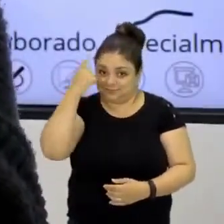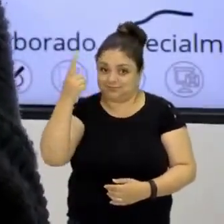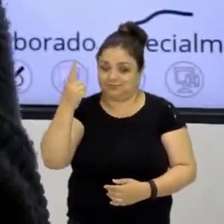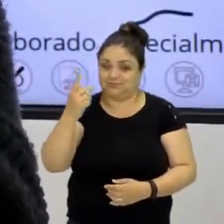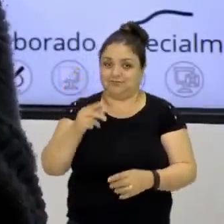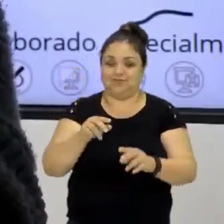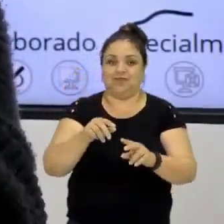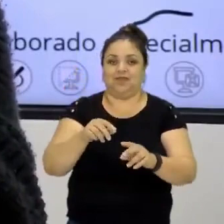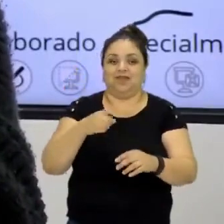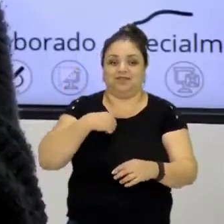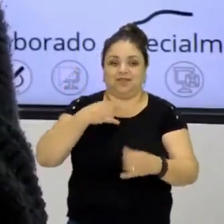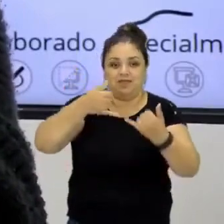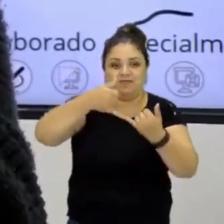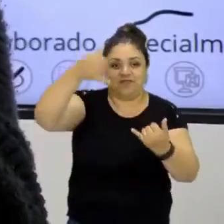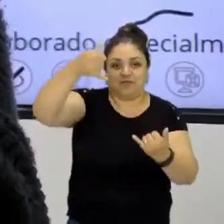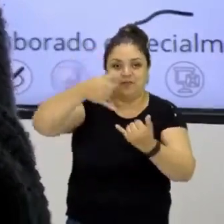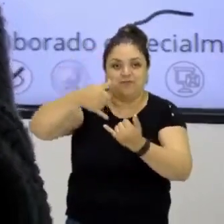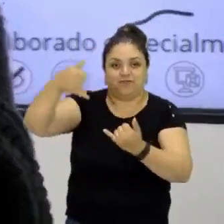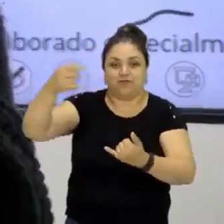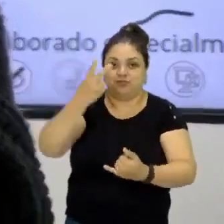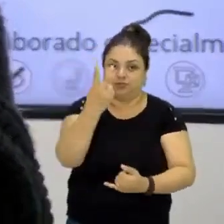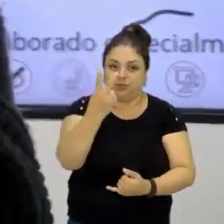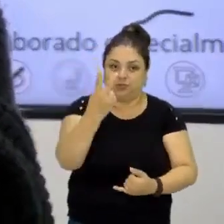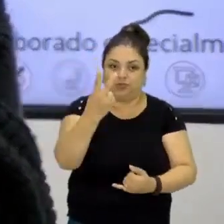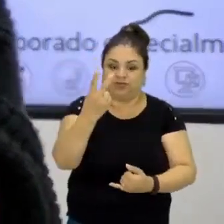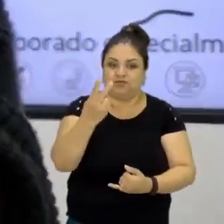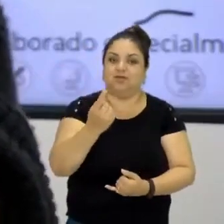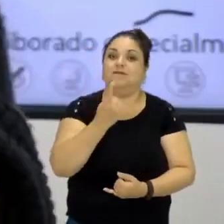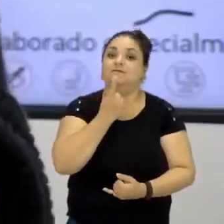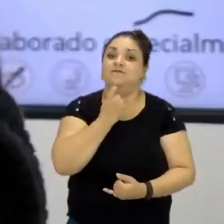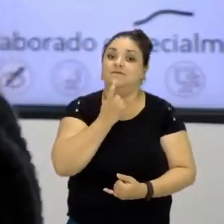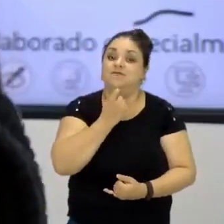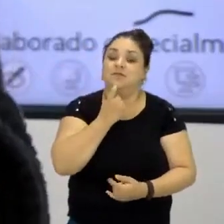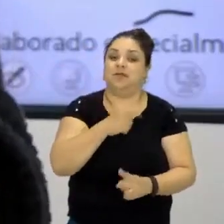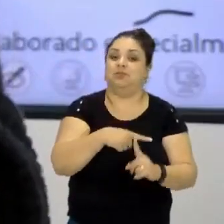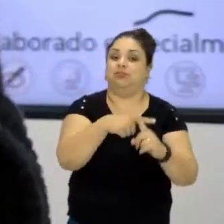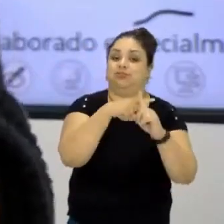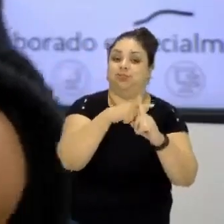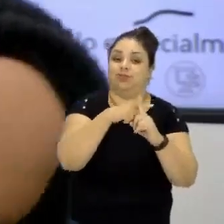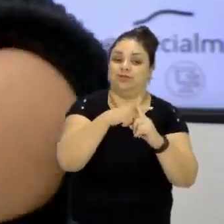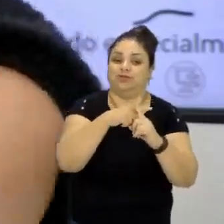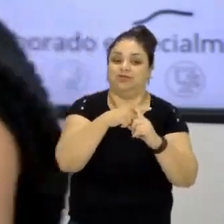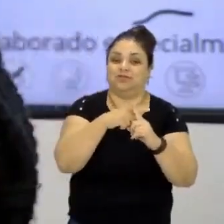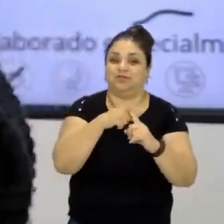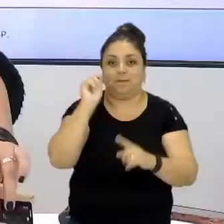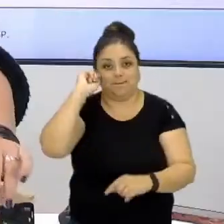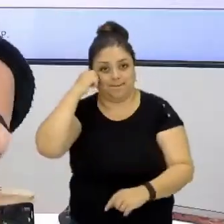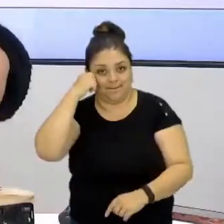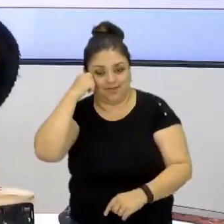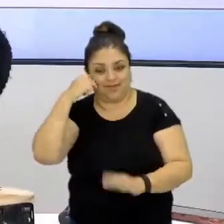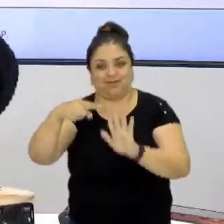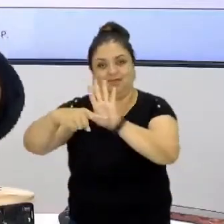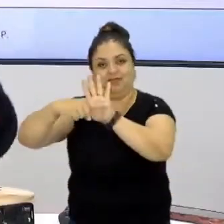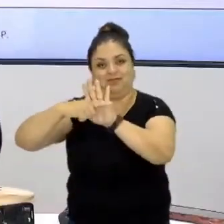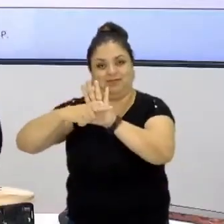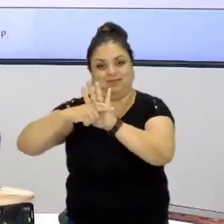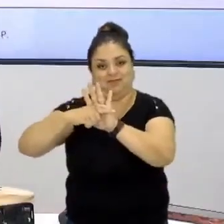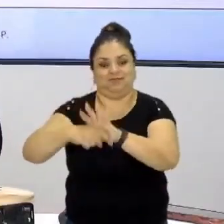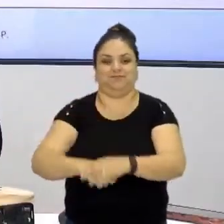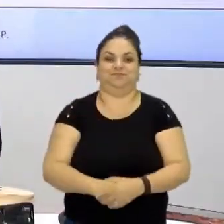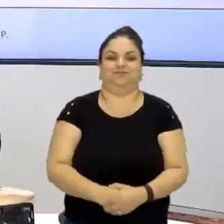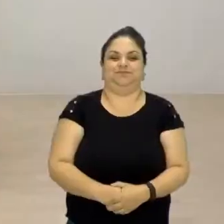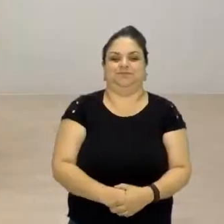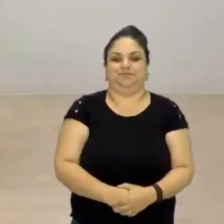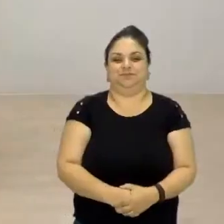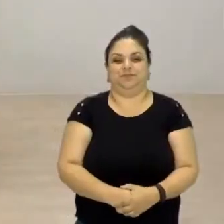fios. Esse daqui, carga positiva, esse é o que volta pra pilha, ou negativo ou aterramento. E pode tirar de